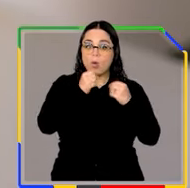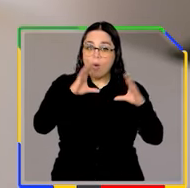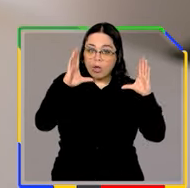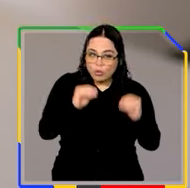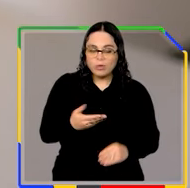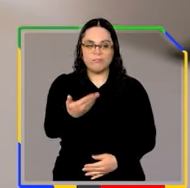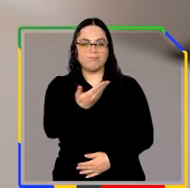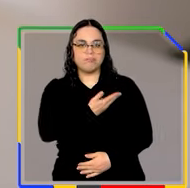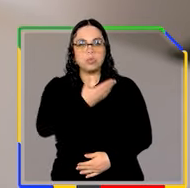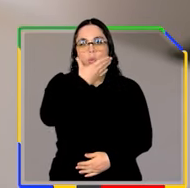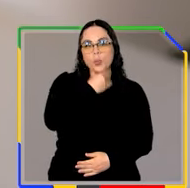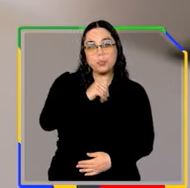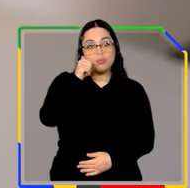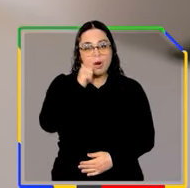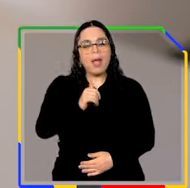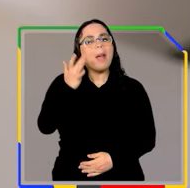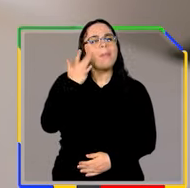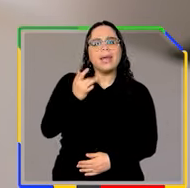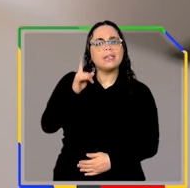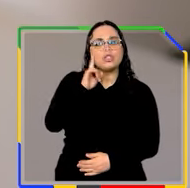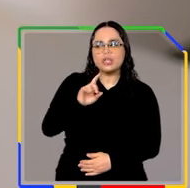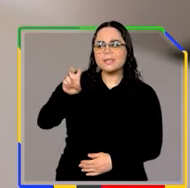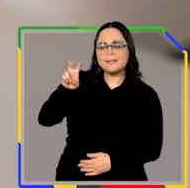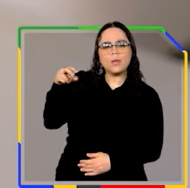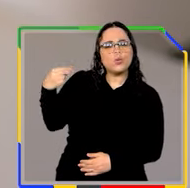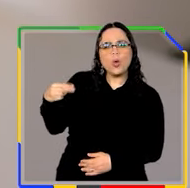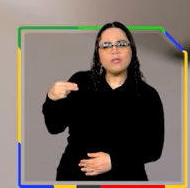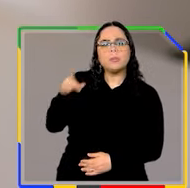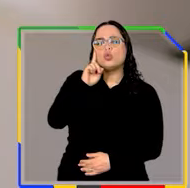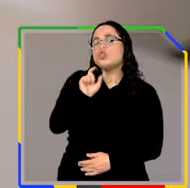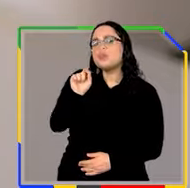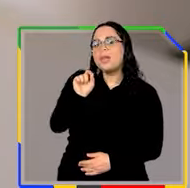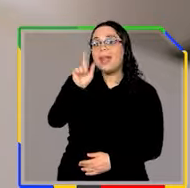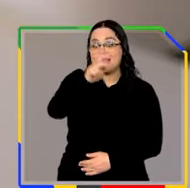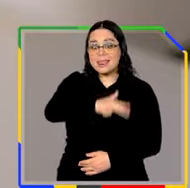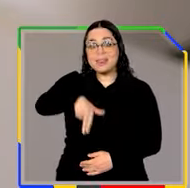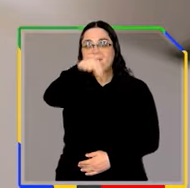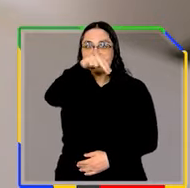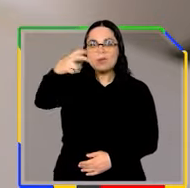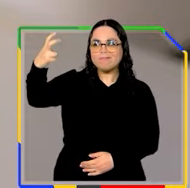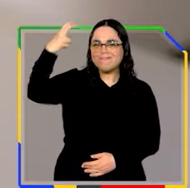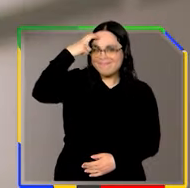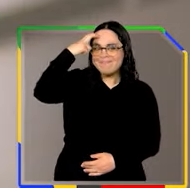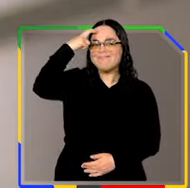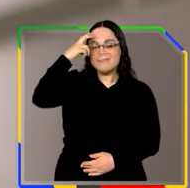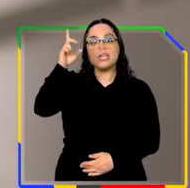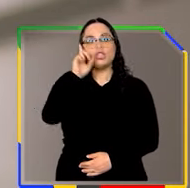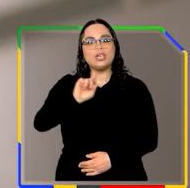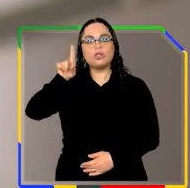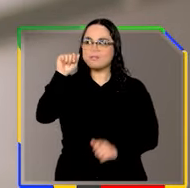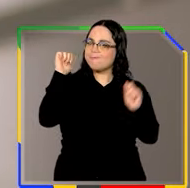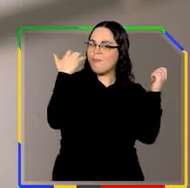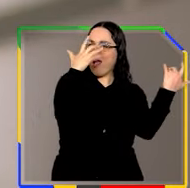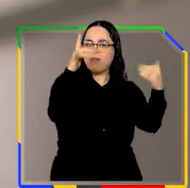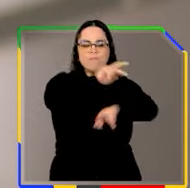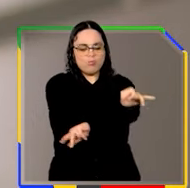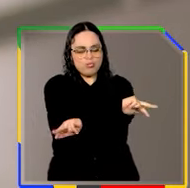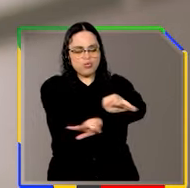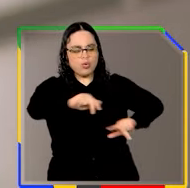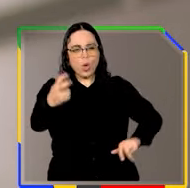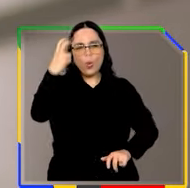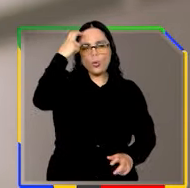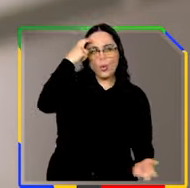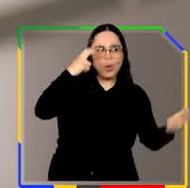Boa noite, amigos e amigas. Amanhã, dia 5 de novembro, é o Dia Nacional da Cultura. Um dia para celebrarmos a